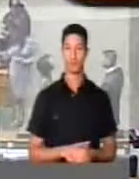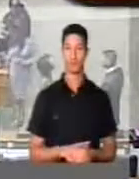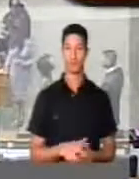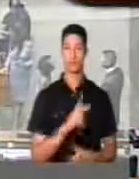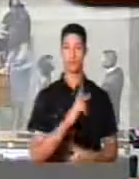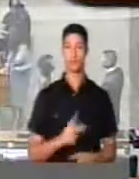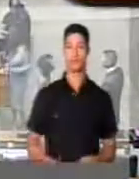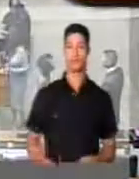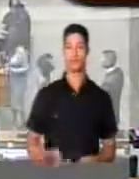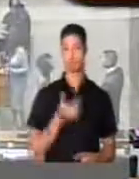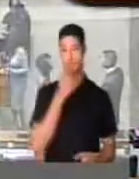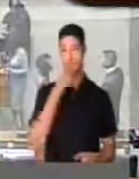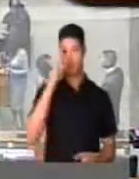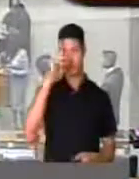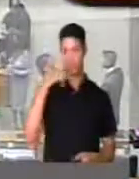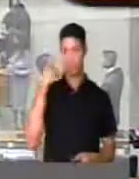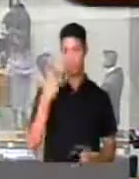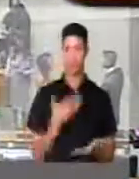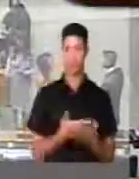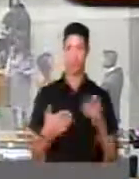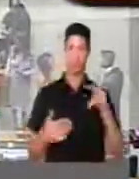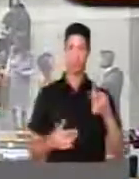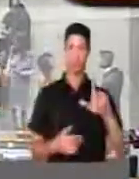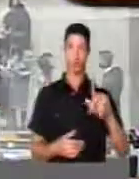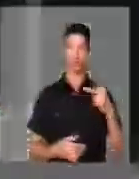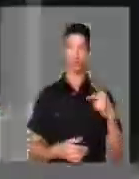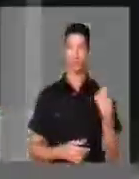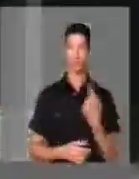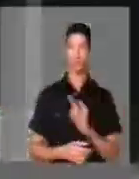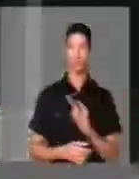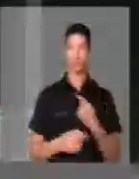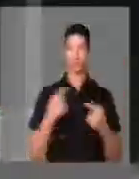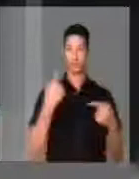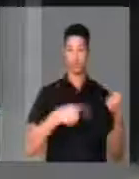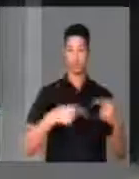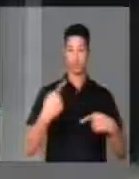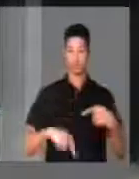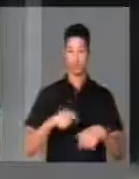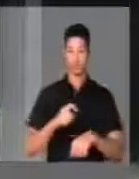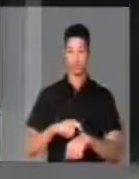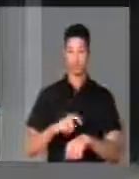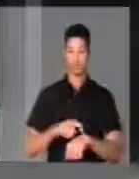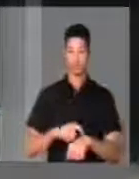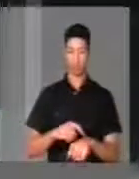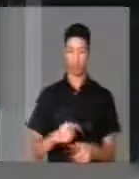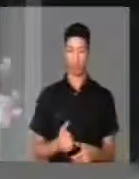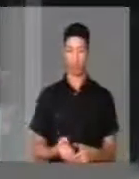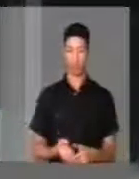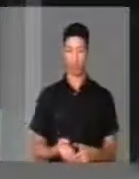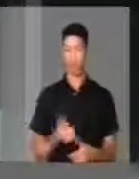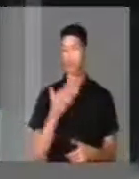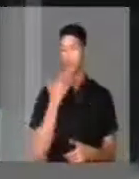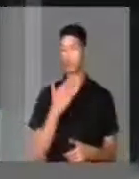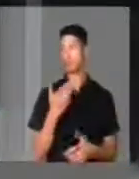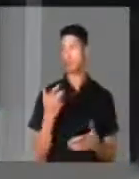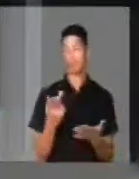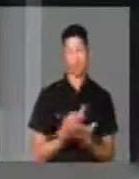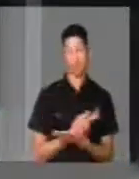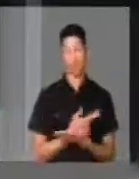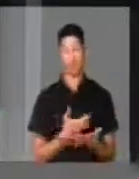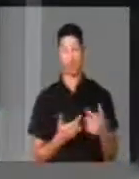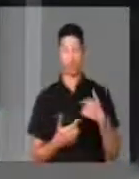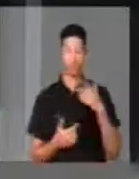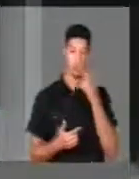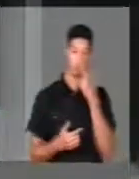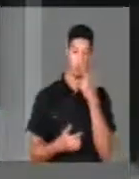Presidente, senhores e senhoras deputados, PLP que nós estamos a debater neste momento, de forma equivocada, e